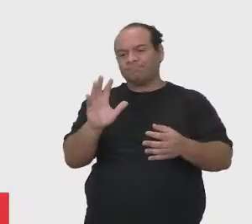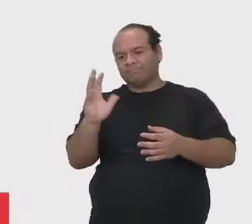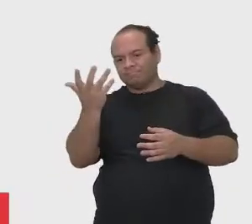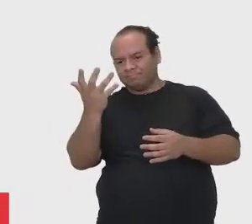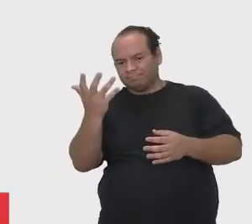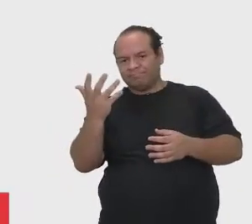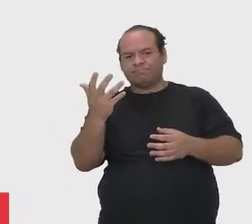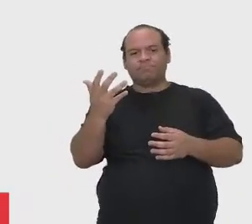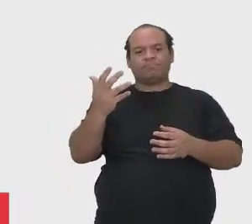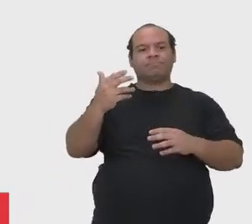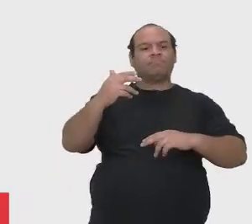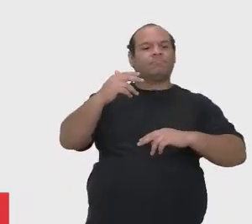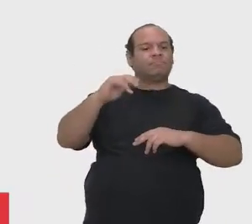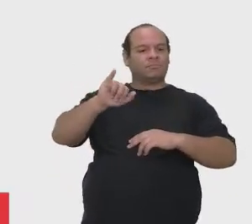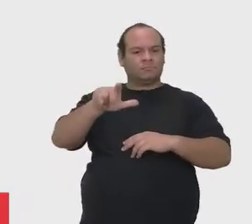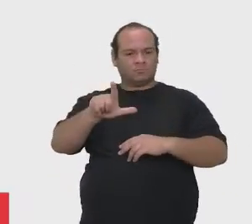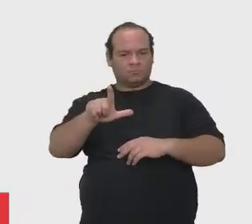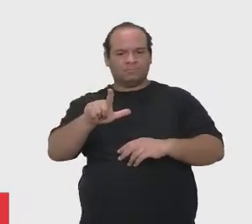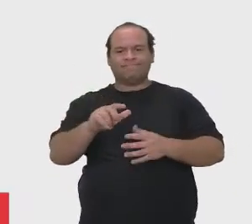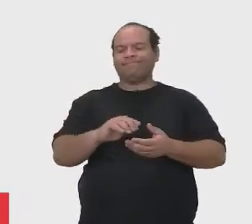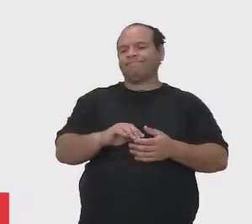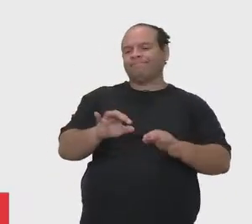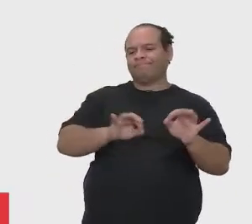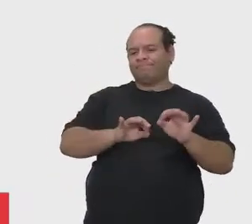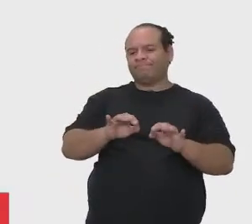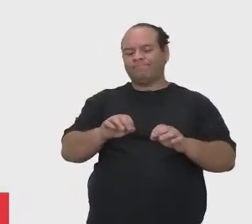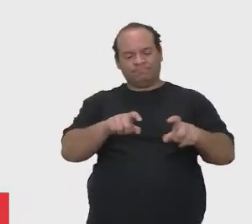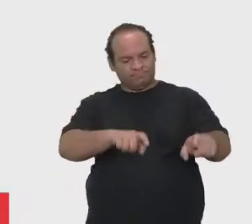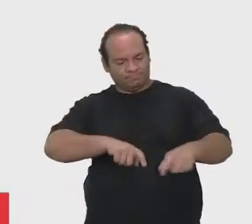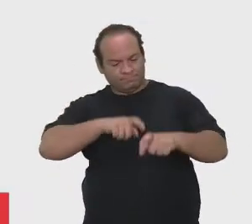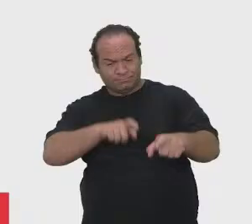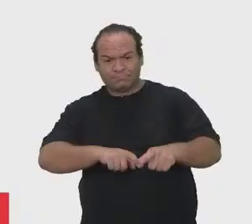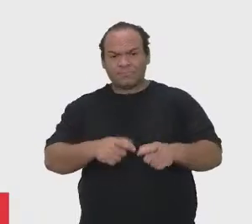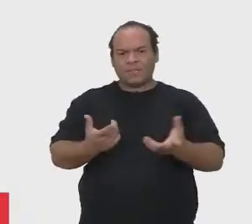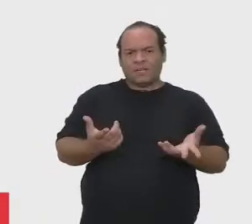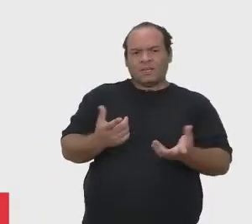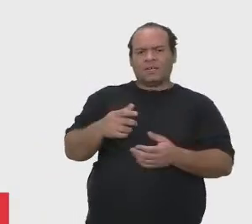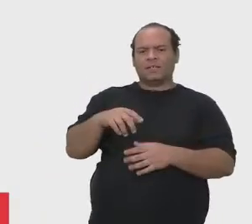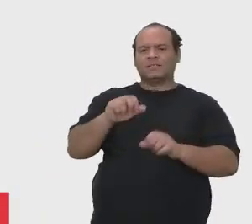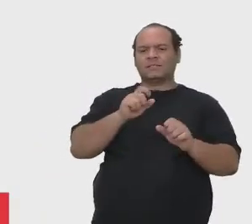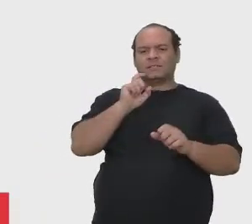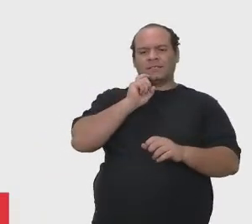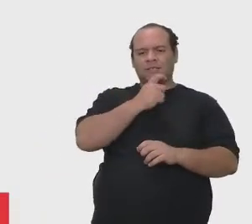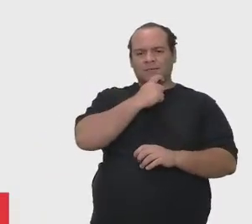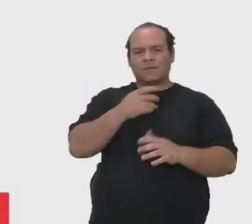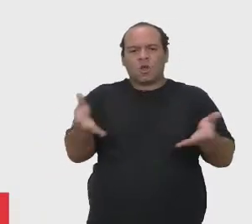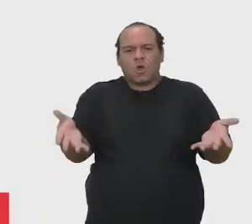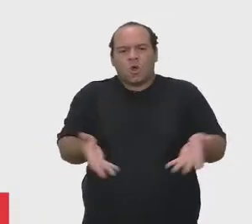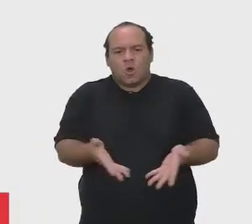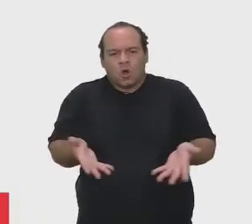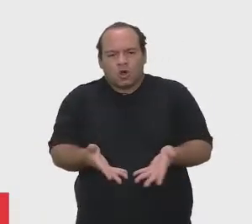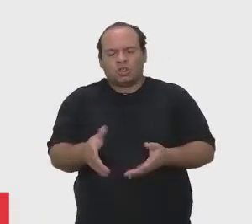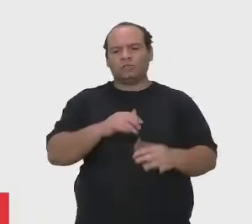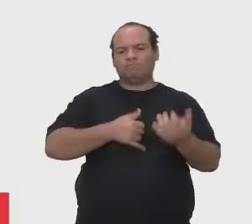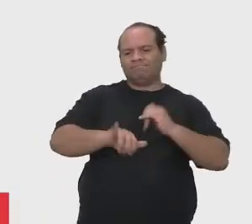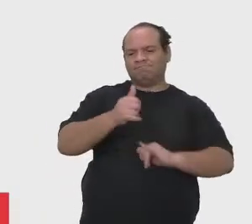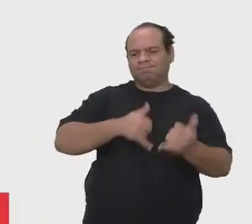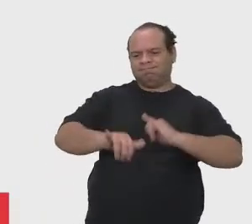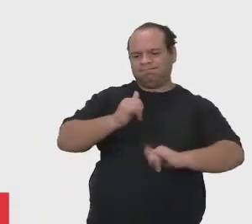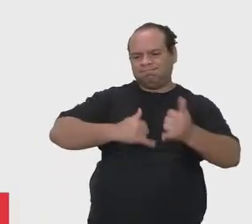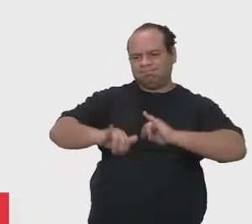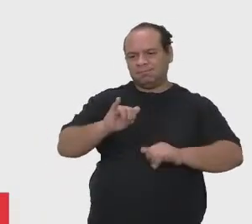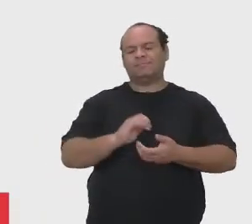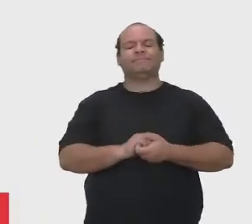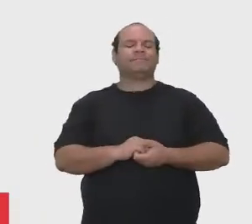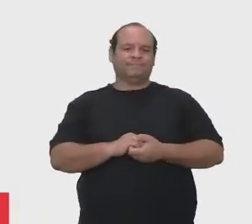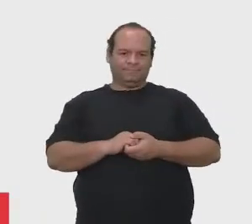mudanças climáticas em julho. Falamos sobre hortas em setembro e hoje vamos falar sobre energia, tá